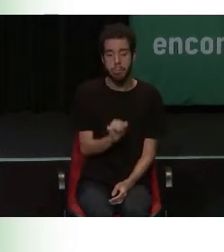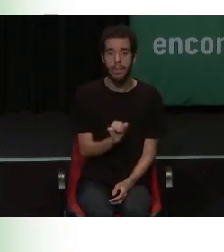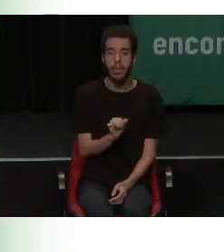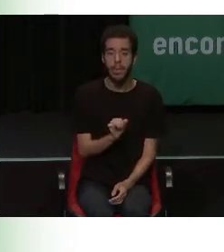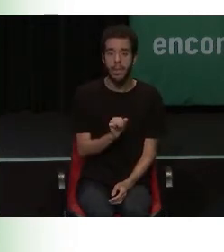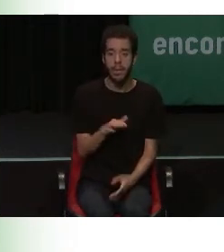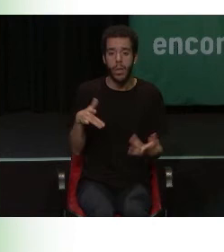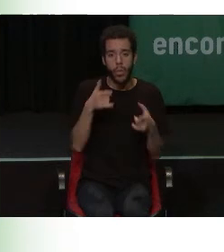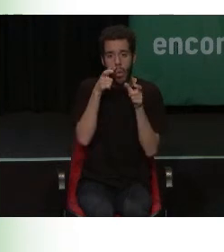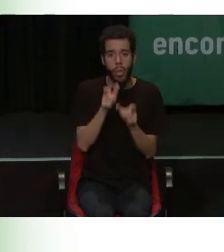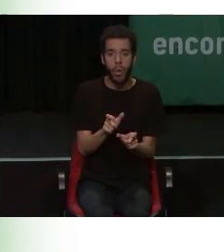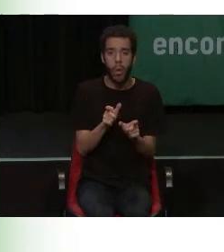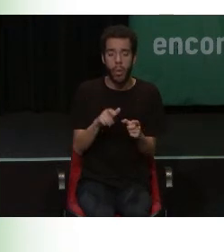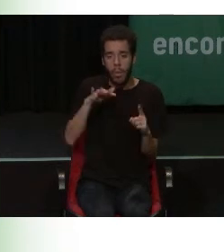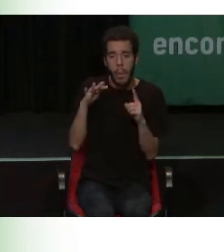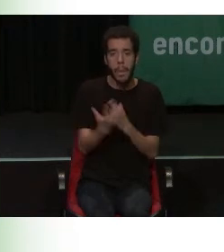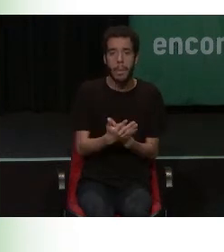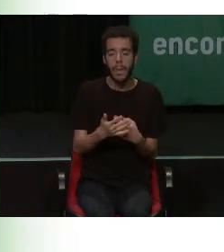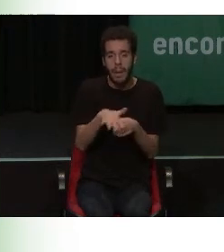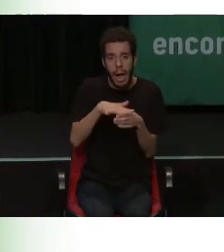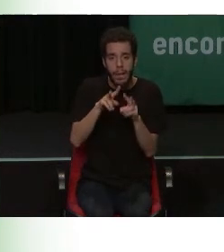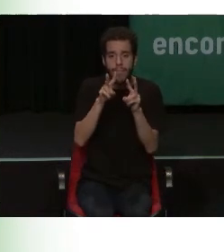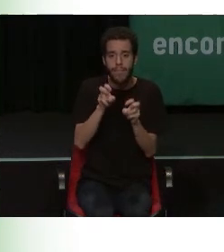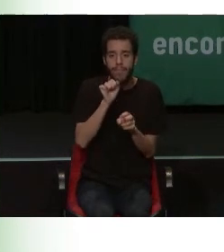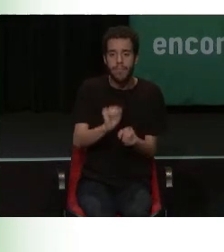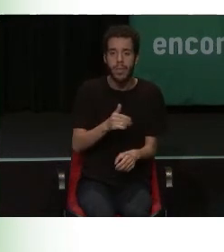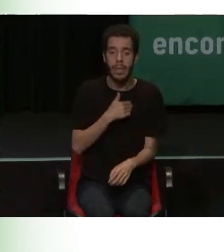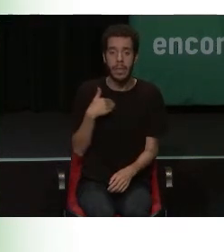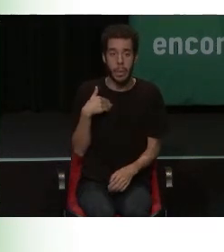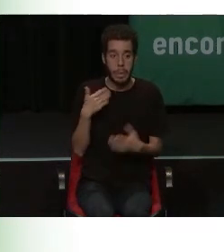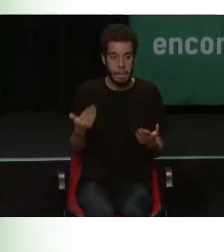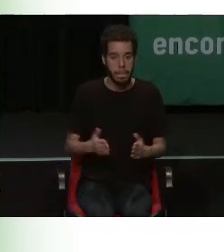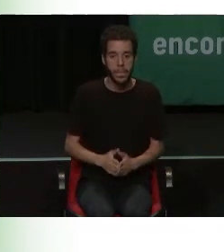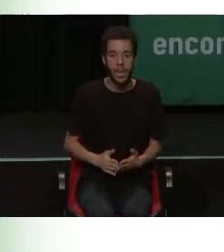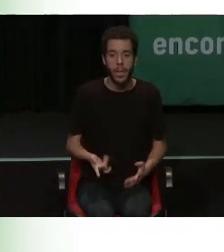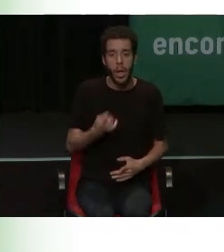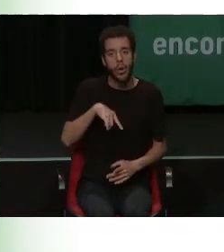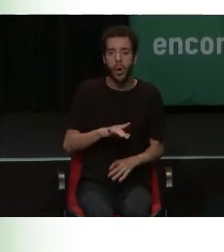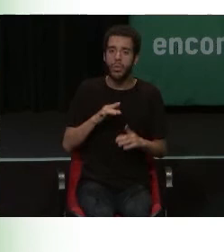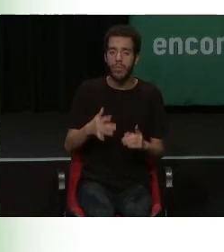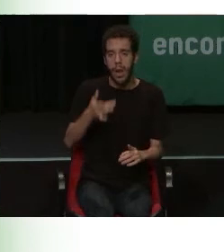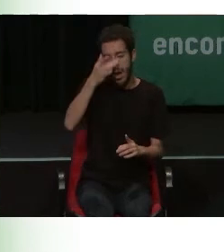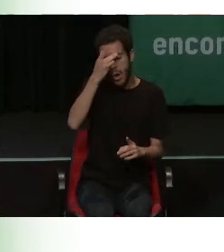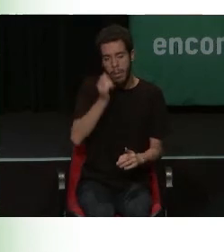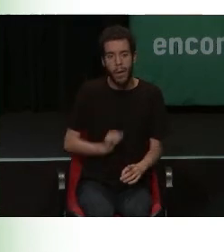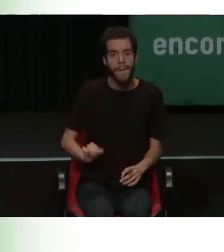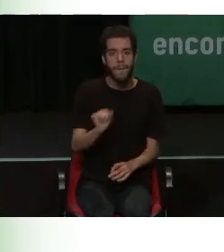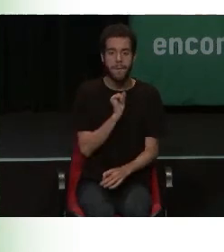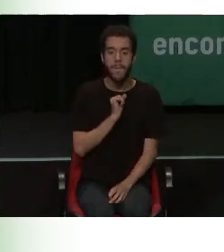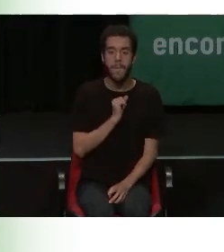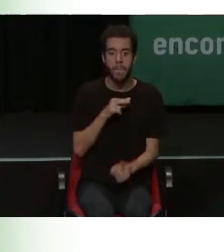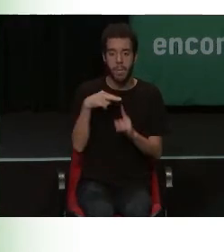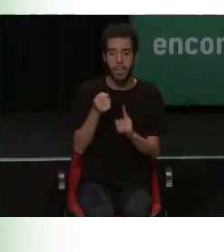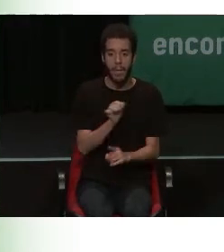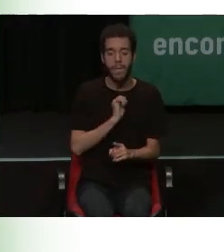da monitorização em ambiente de saúde. E, pronto, o nosso ponto de vista é que estes